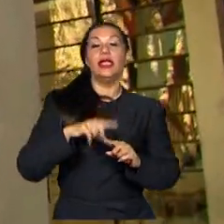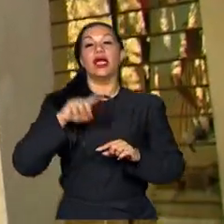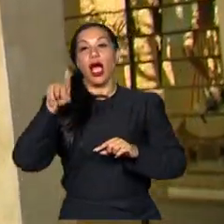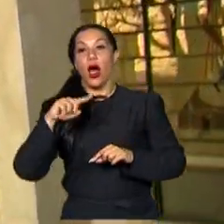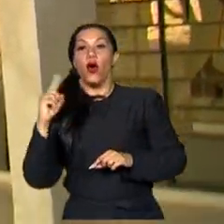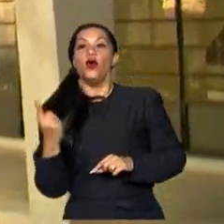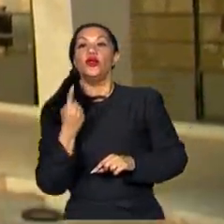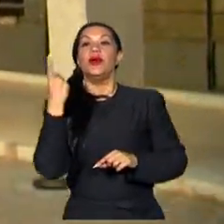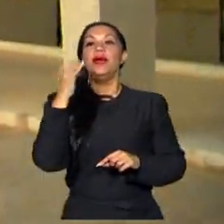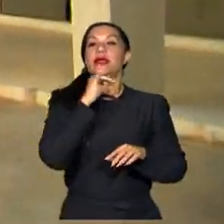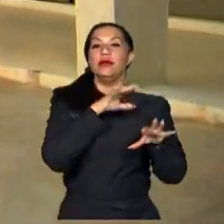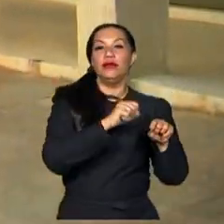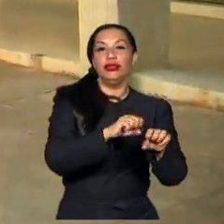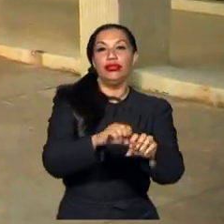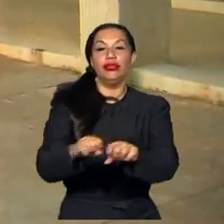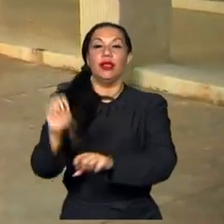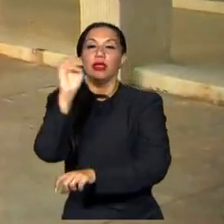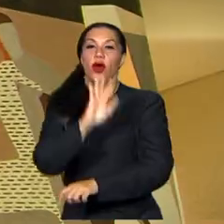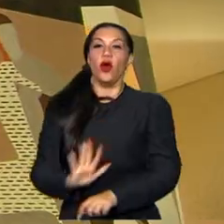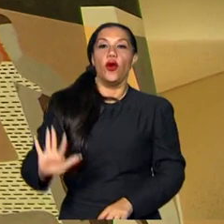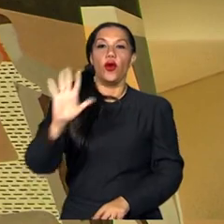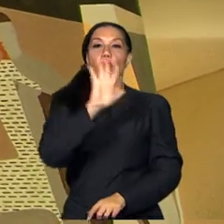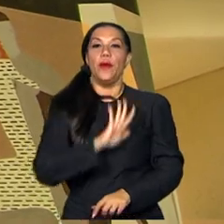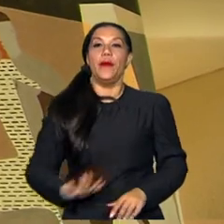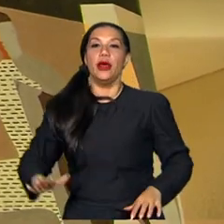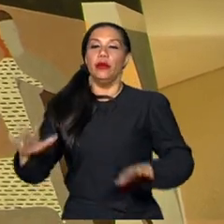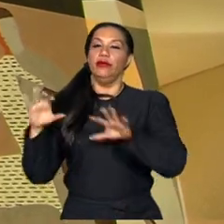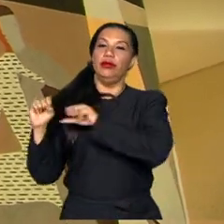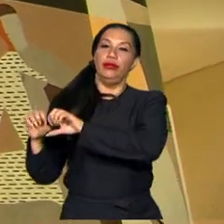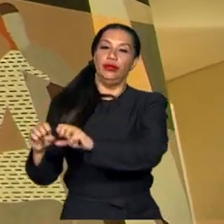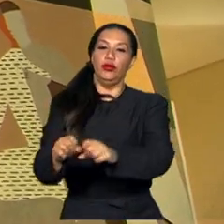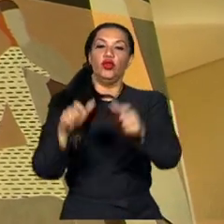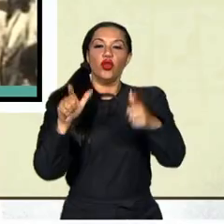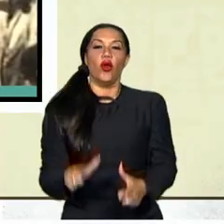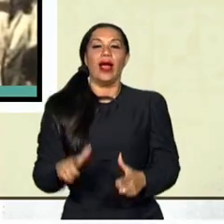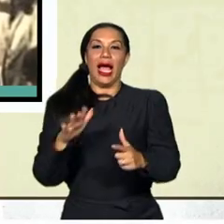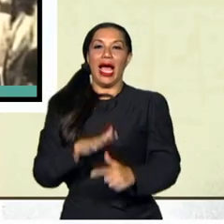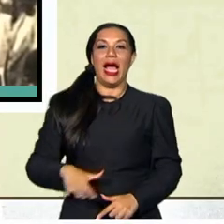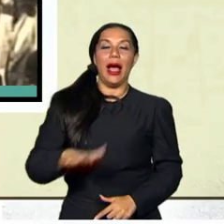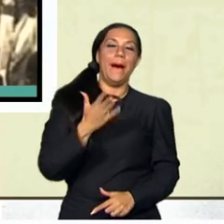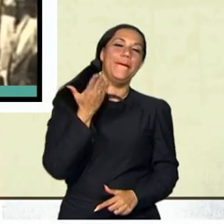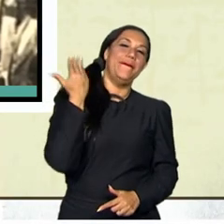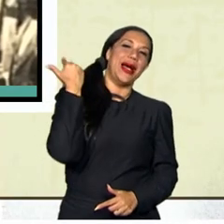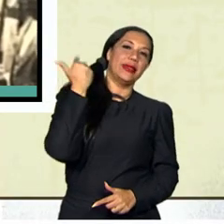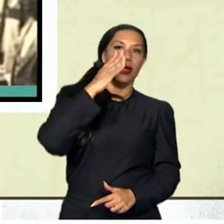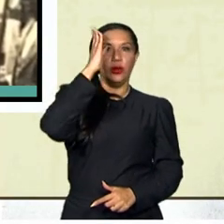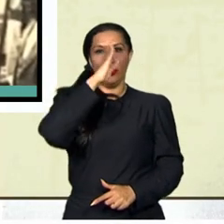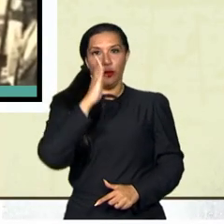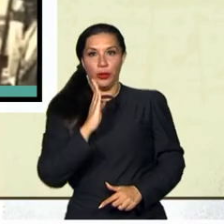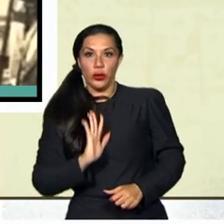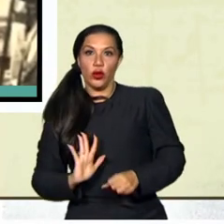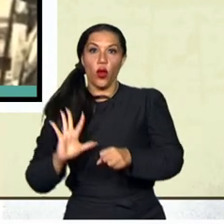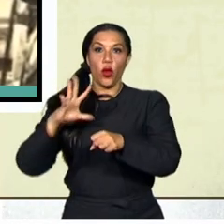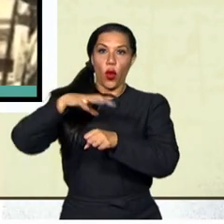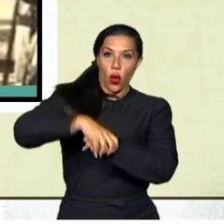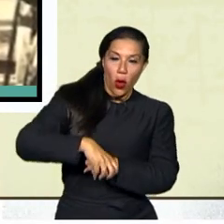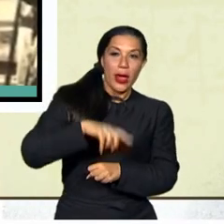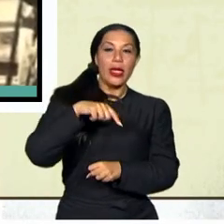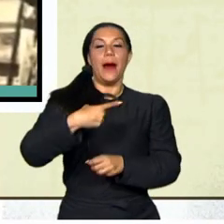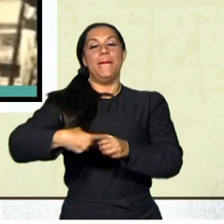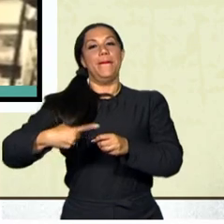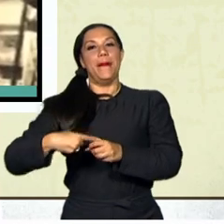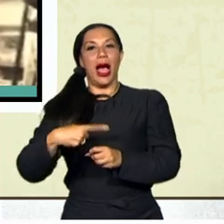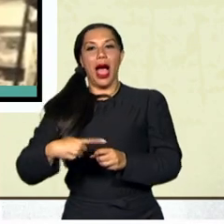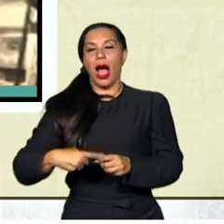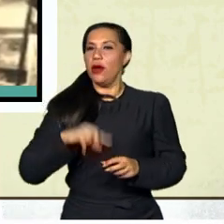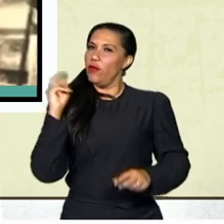primeiros assentamentos europeus que se instalaram nesta área. Na época do Brasil colonial, foi um bairro